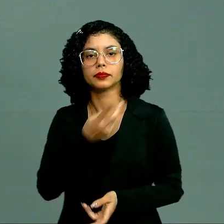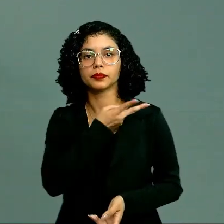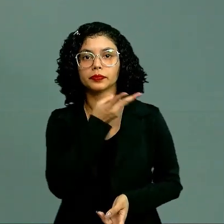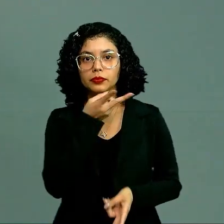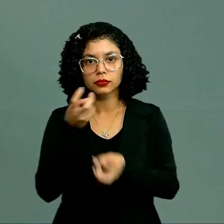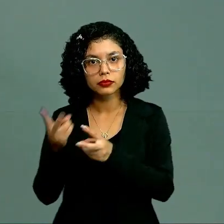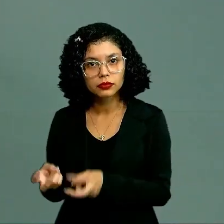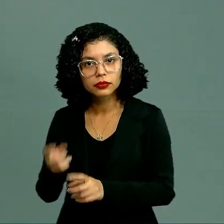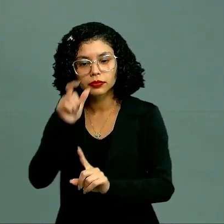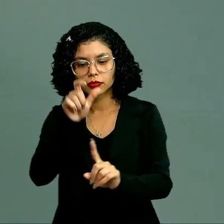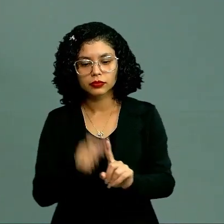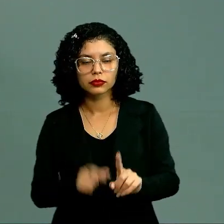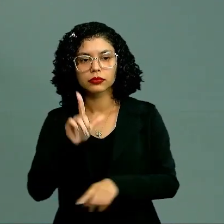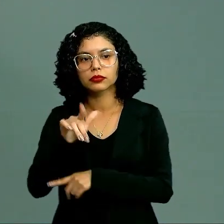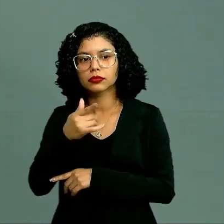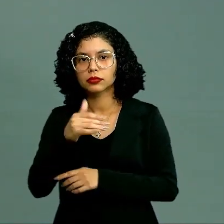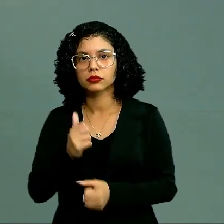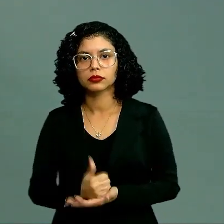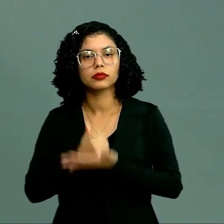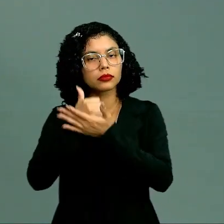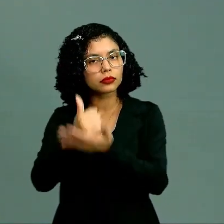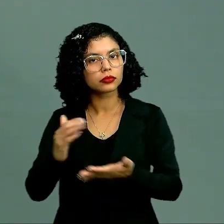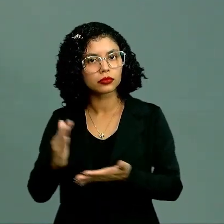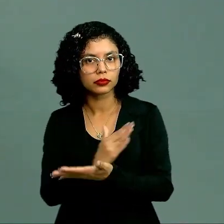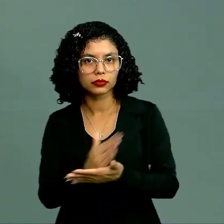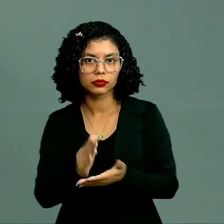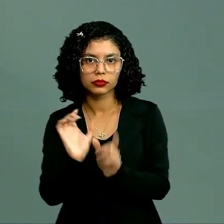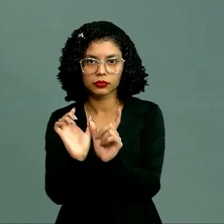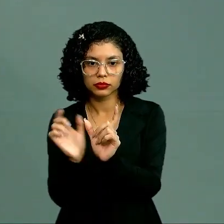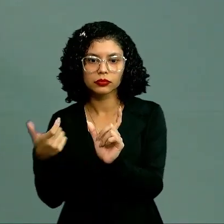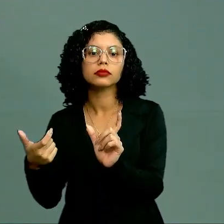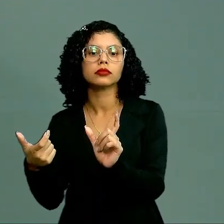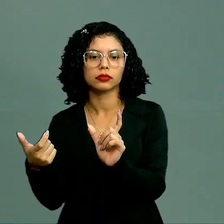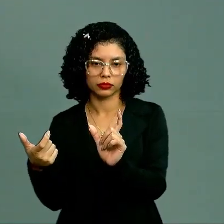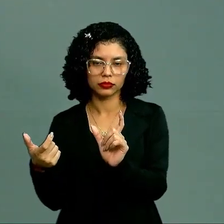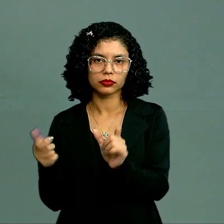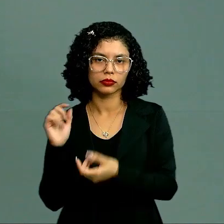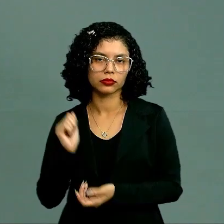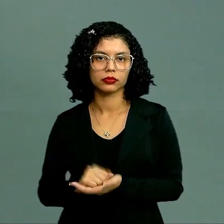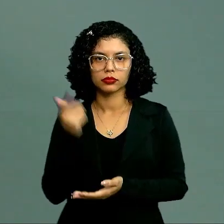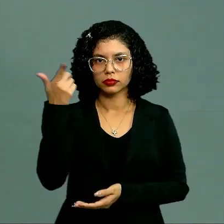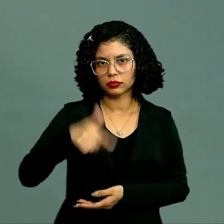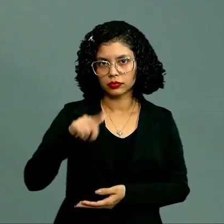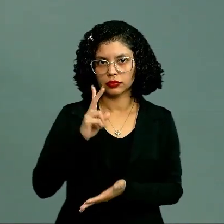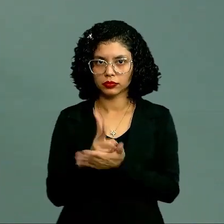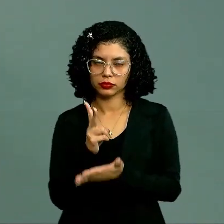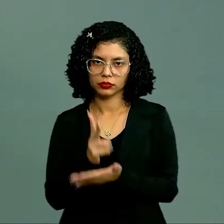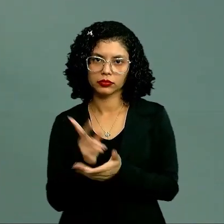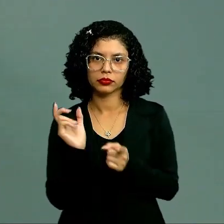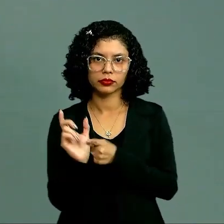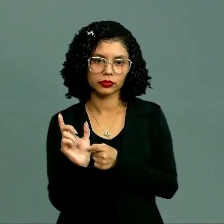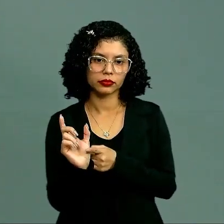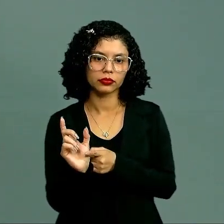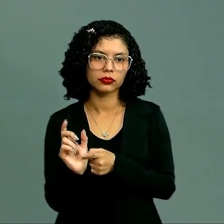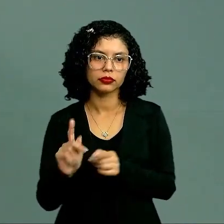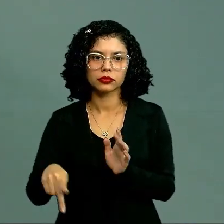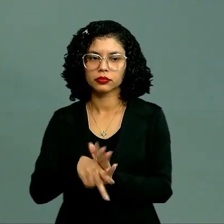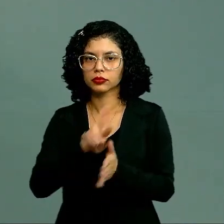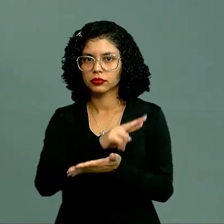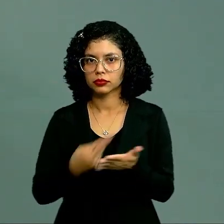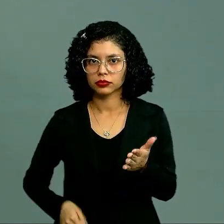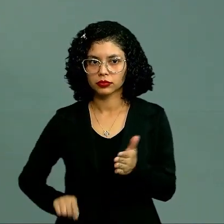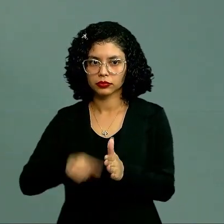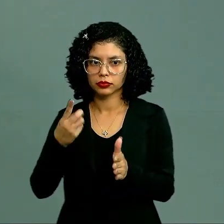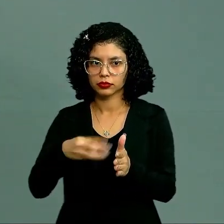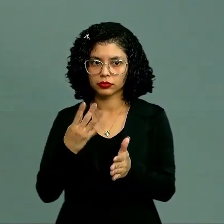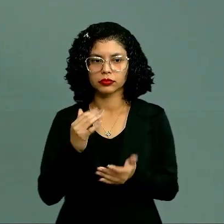referência lexical, ela se apoia em alguns sinônimos. Então, você sabe que não vai repetir a mesma palavra dentro da sua redação 1 milhão